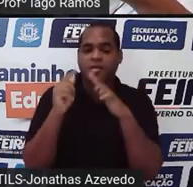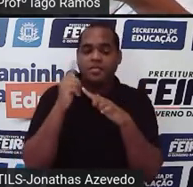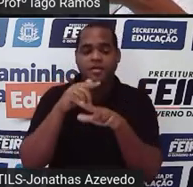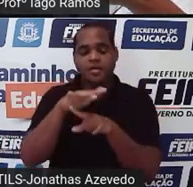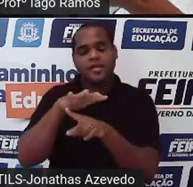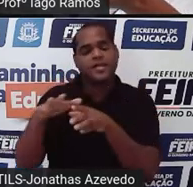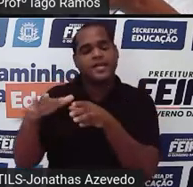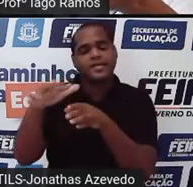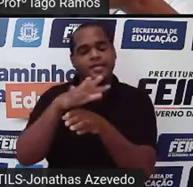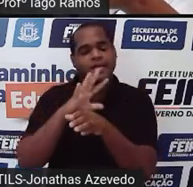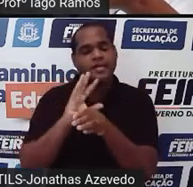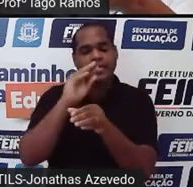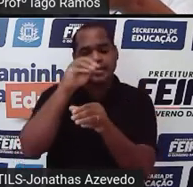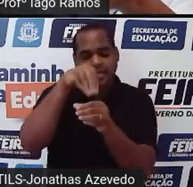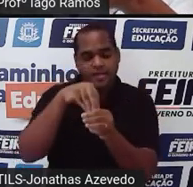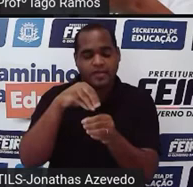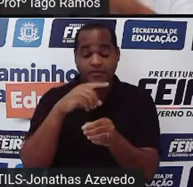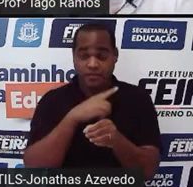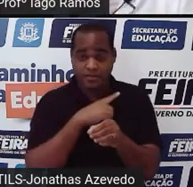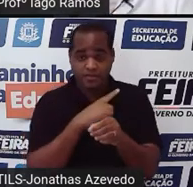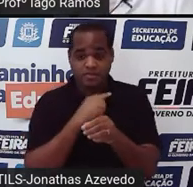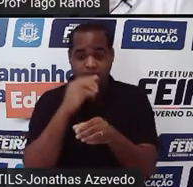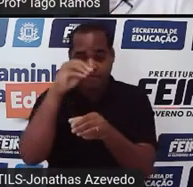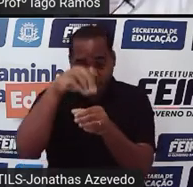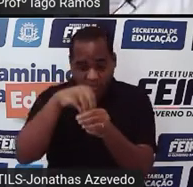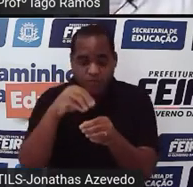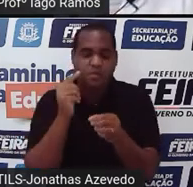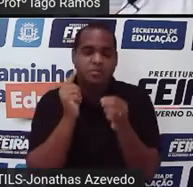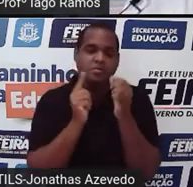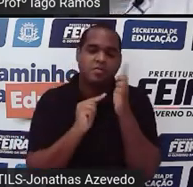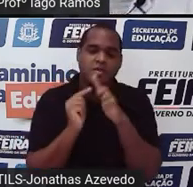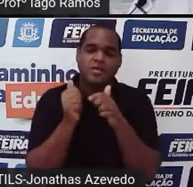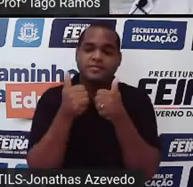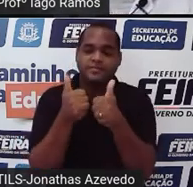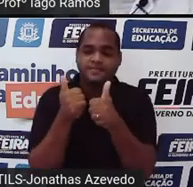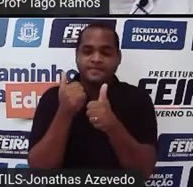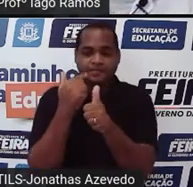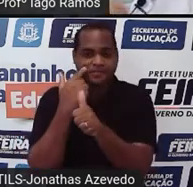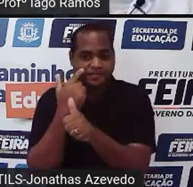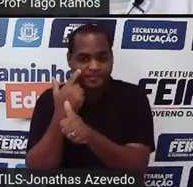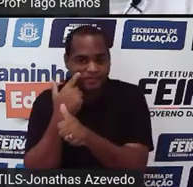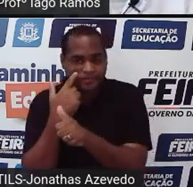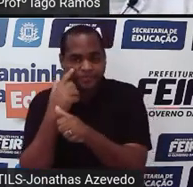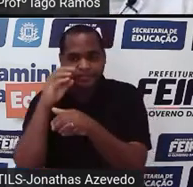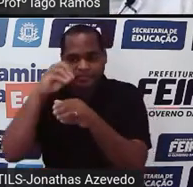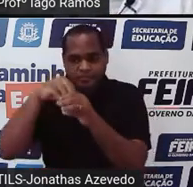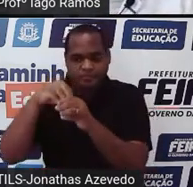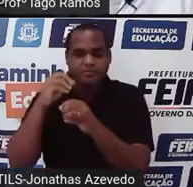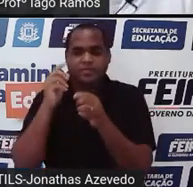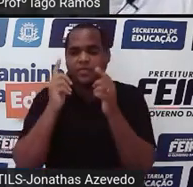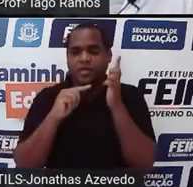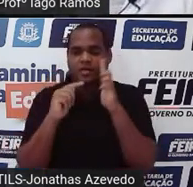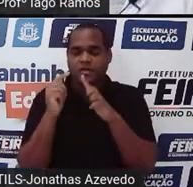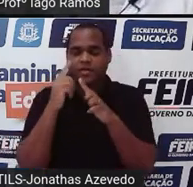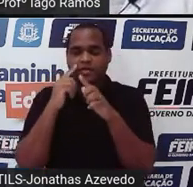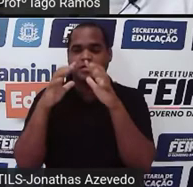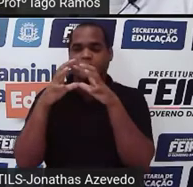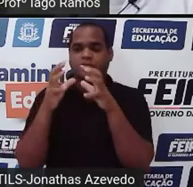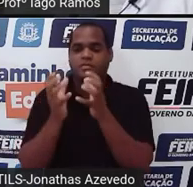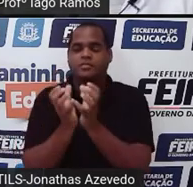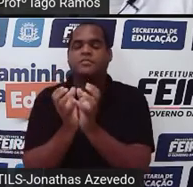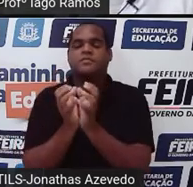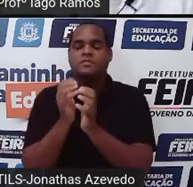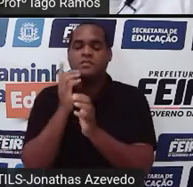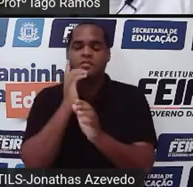medir o o som interno o espaço de dentro se a gente mede o espaço de dentro daquela bola a gente